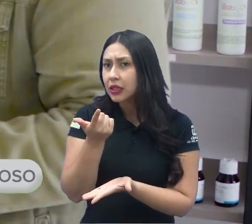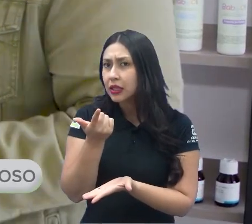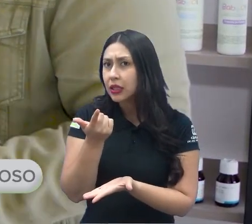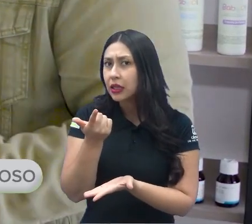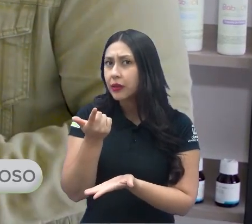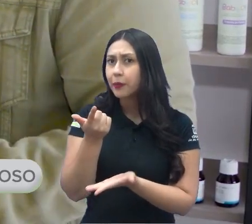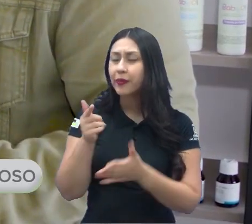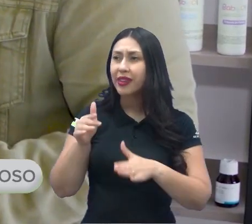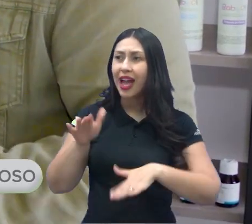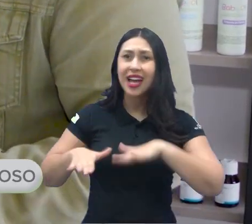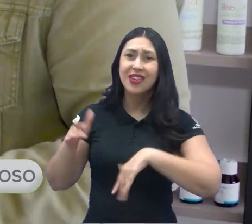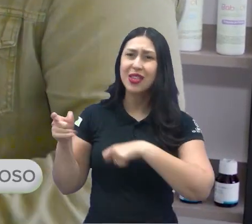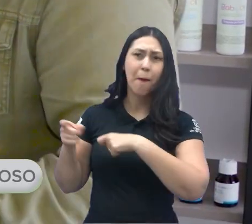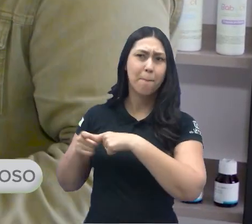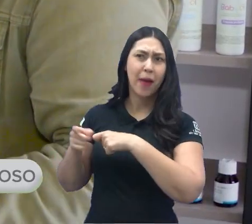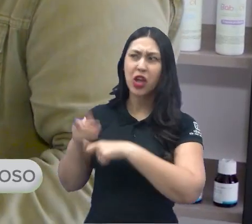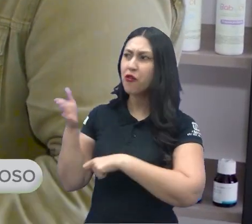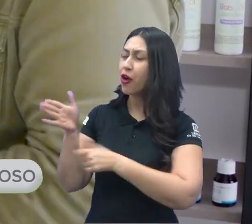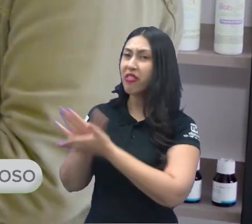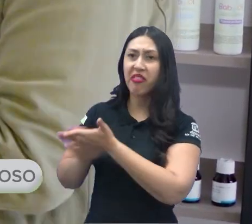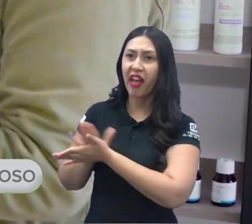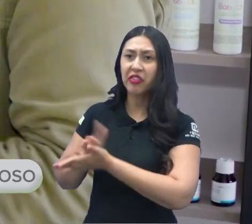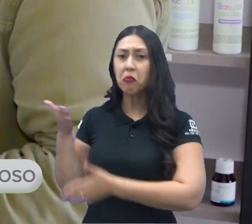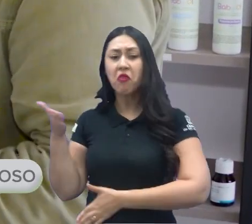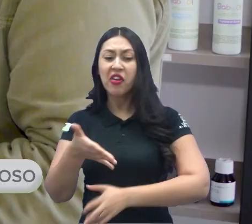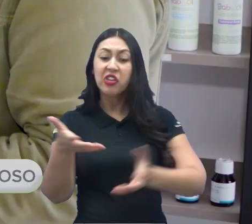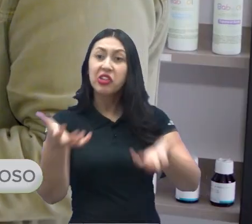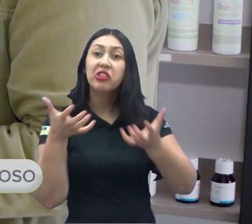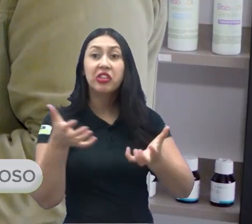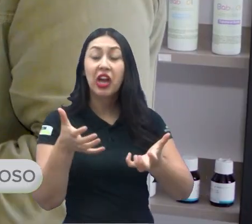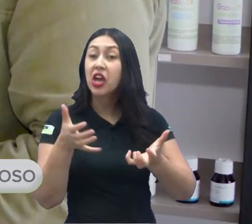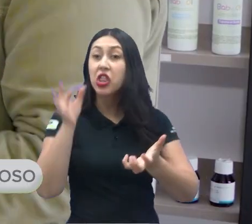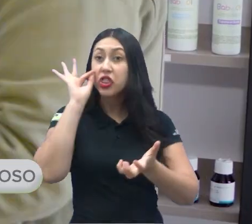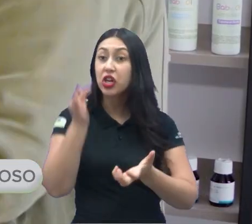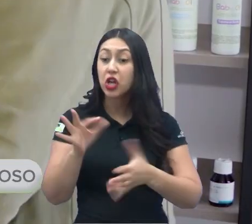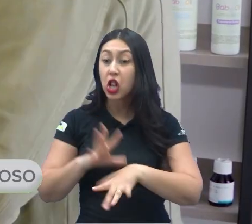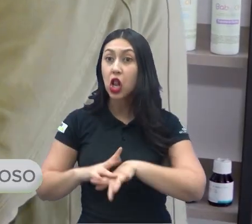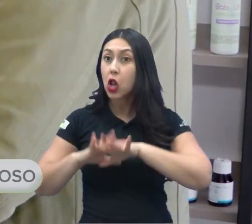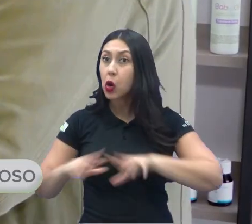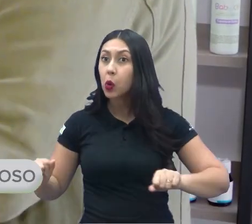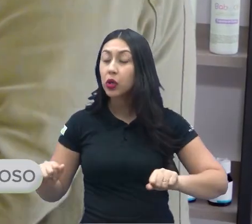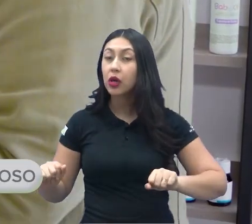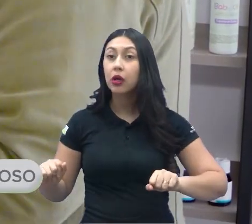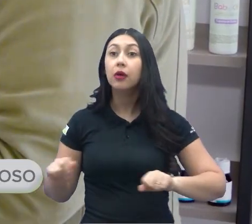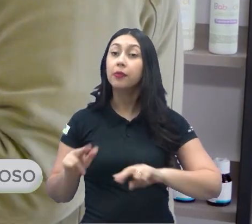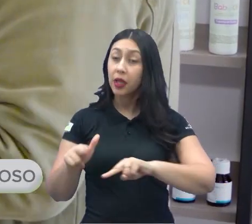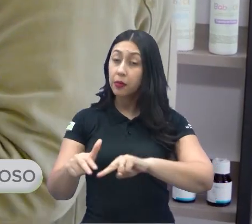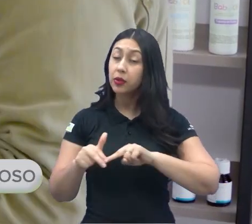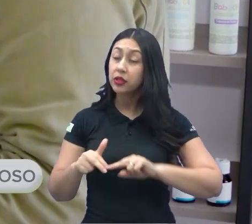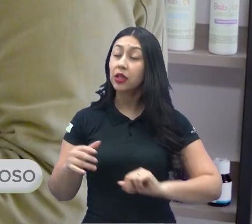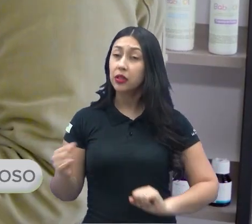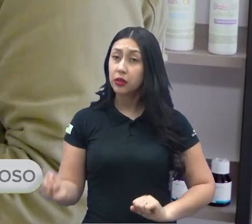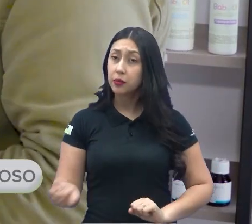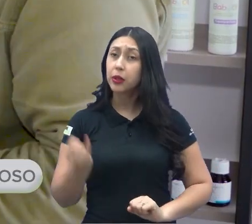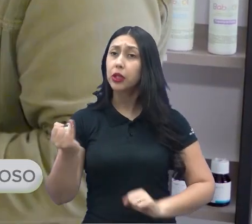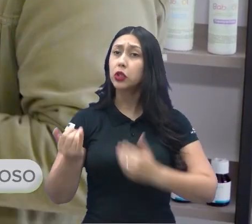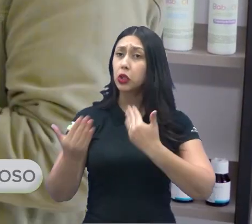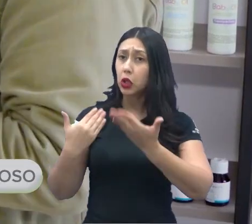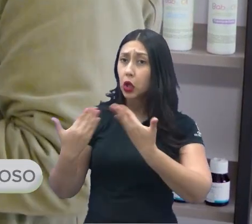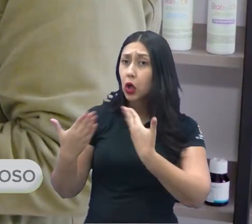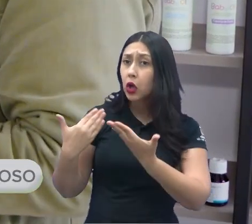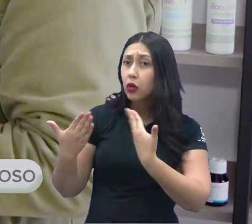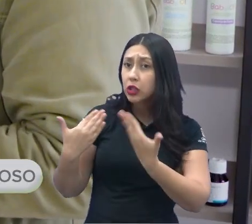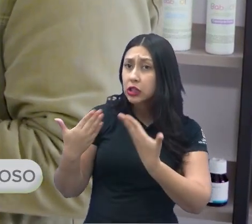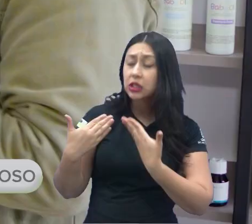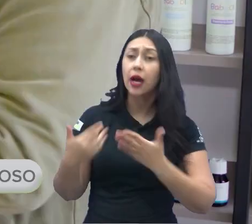passou nem no médico, né? Vem querendo algum resultado rápido, isso não vai acontecer. Por isso é importante conversar, ver quais